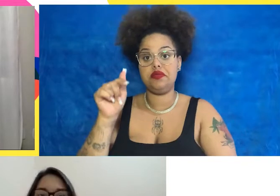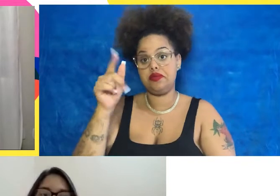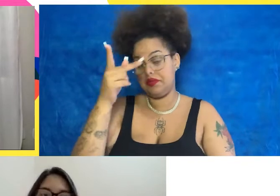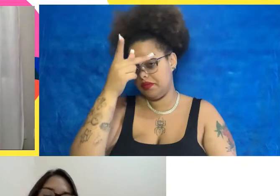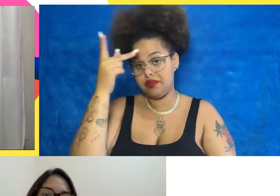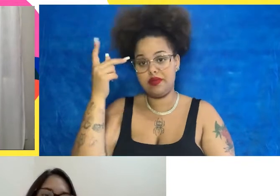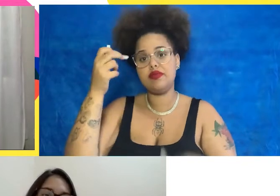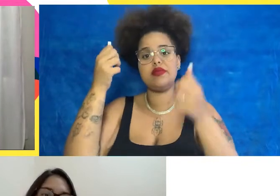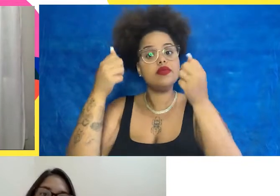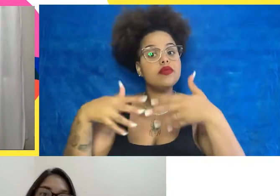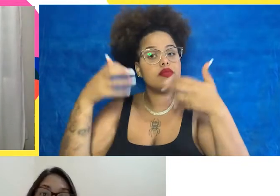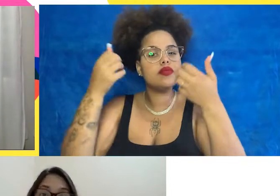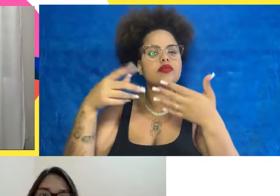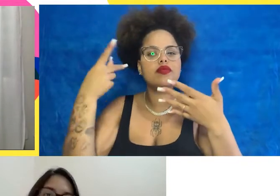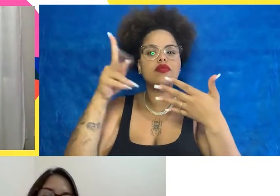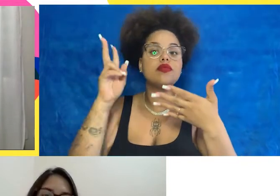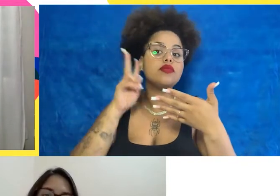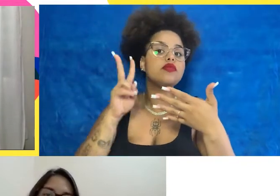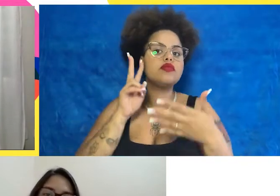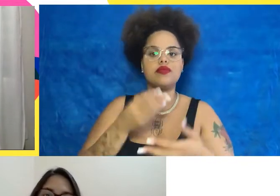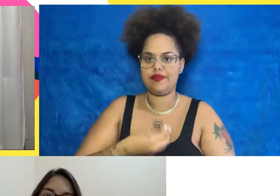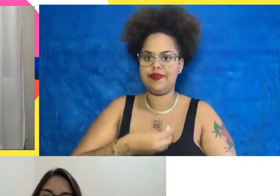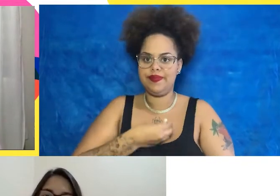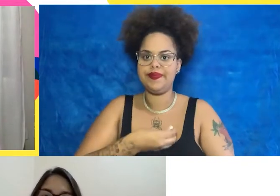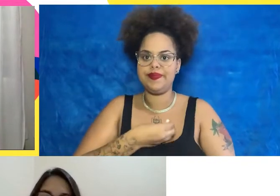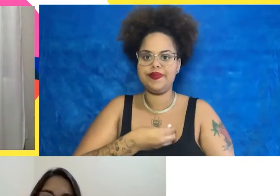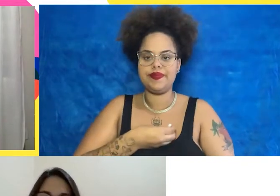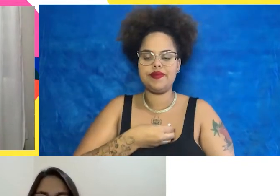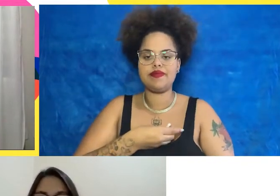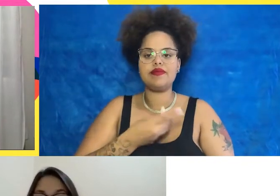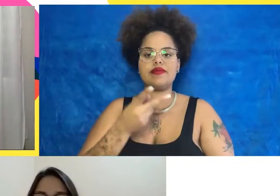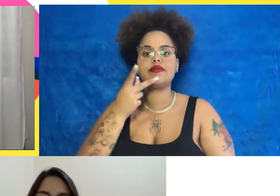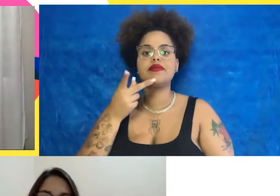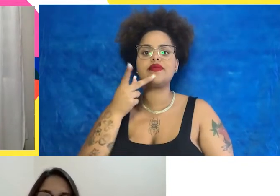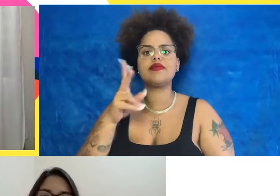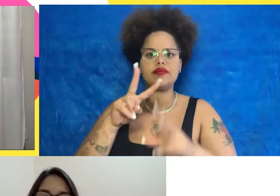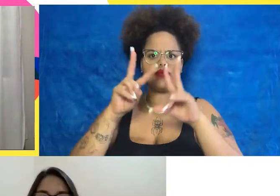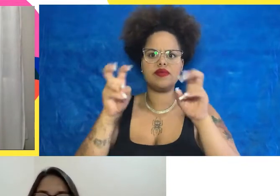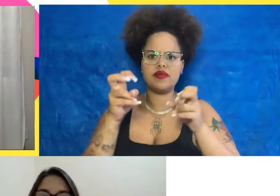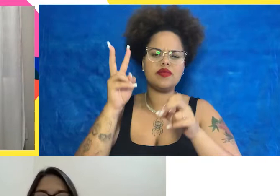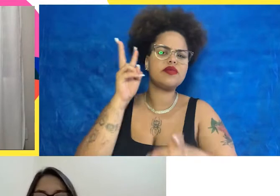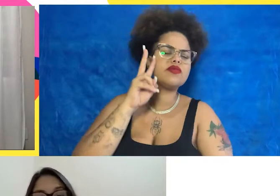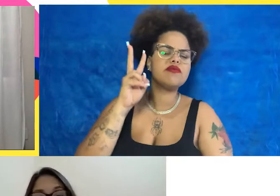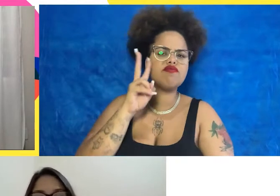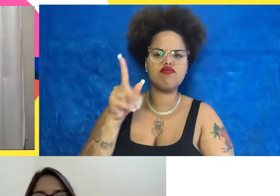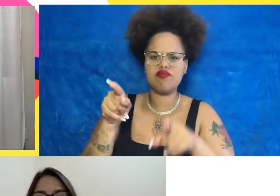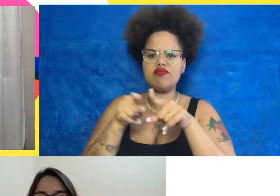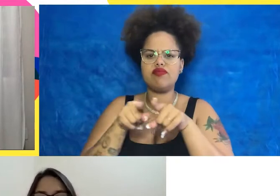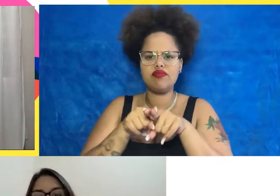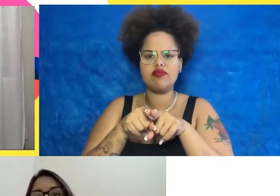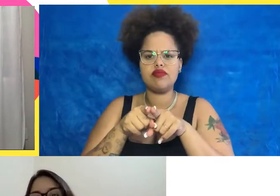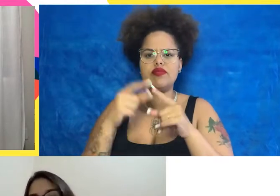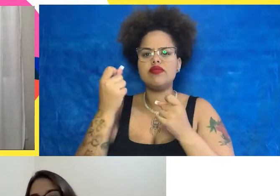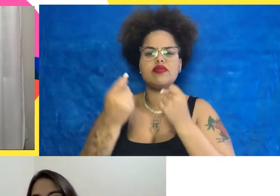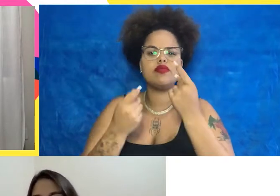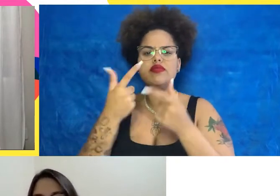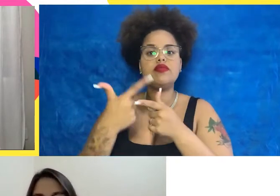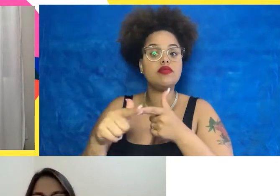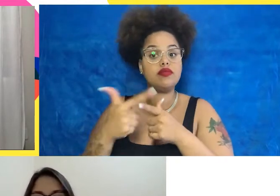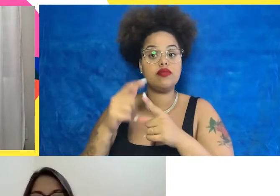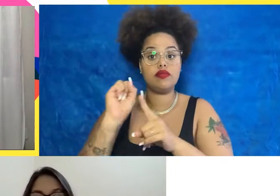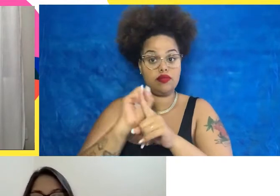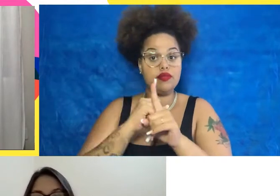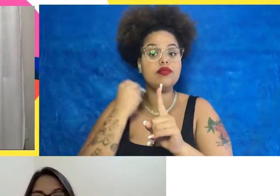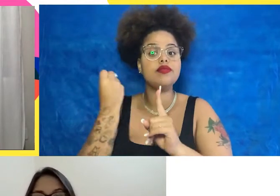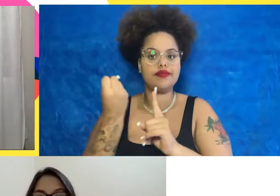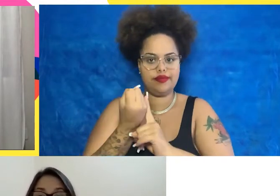pessoas narrem suas histórias de vida. Então, quando a gente fala sobre isso, a gente está relembrando também alguns problemas sociais,